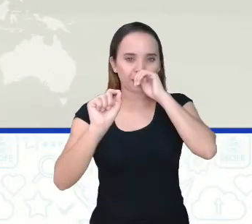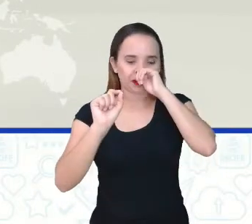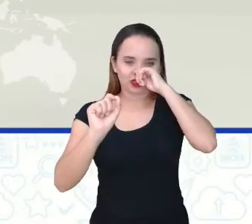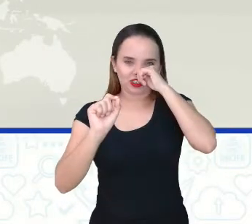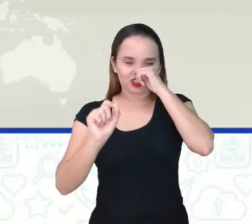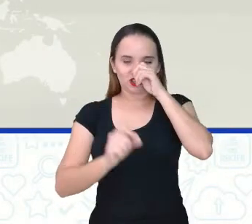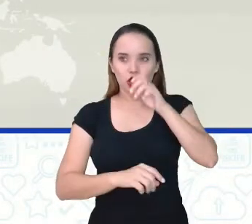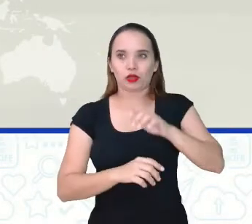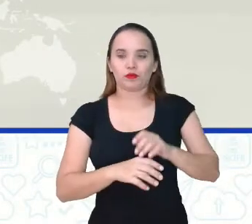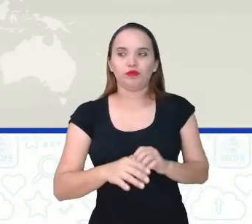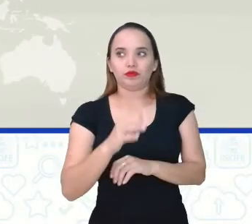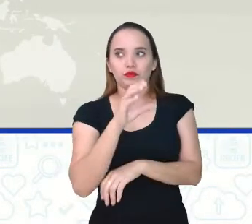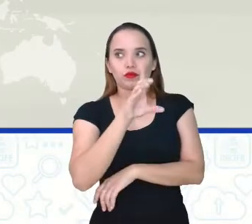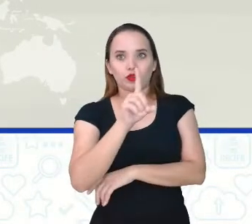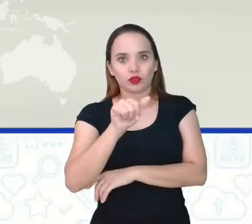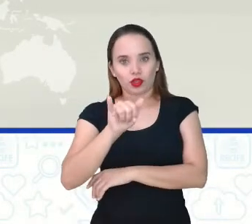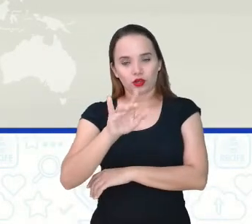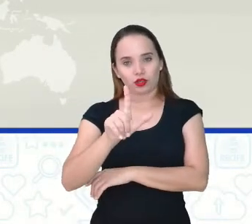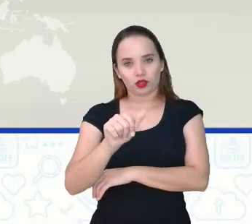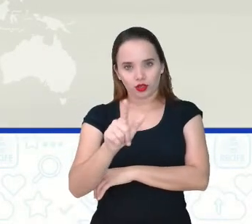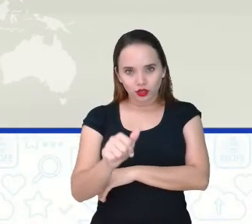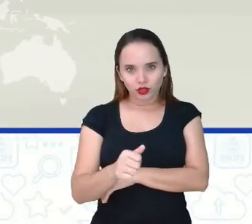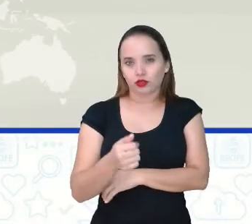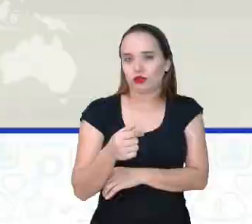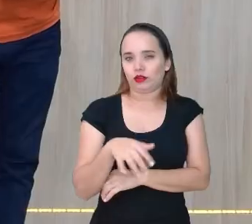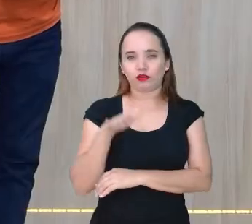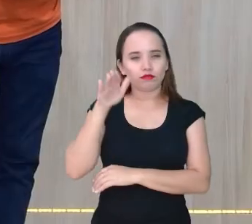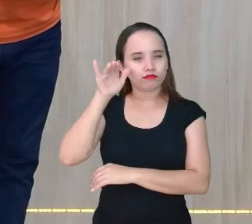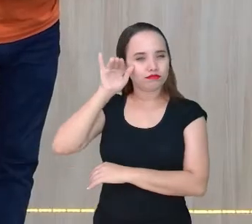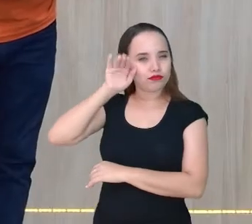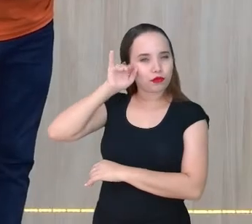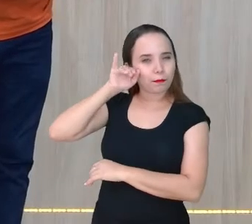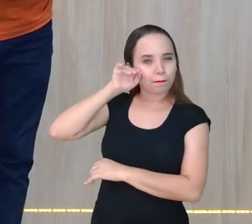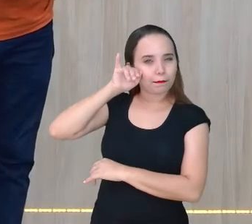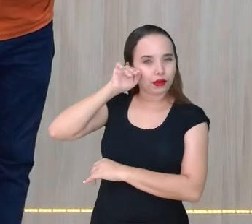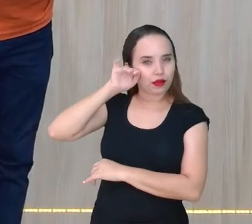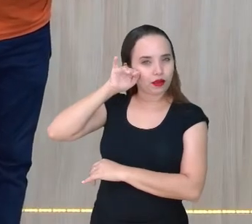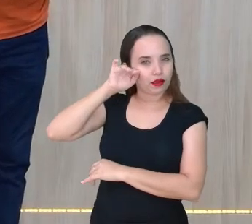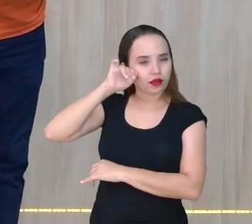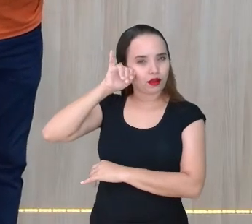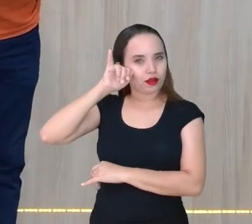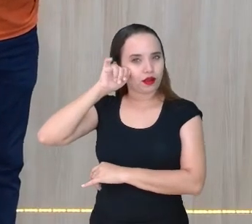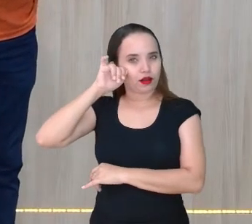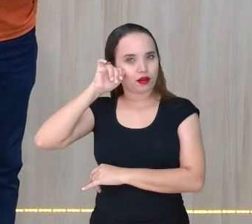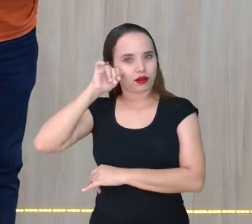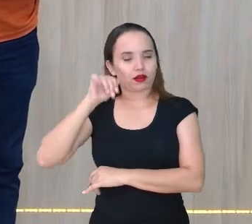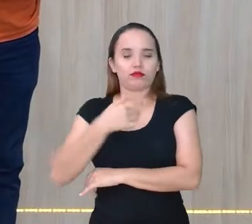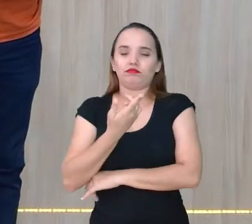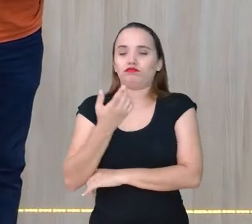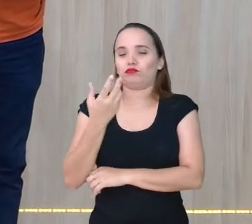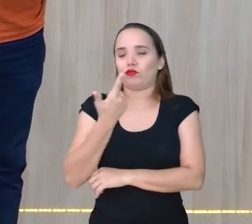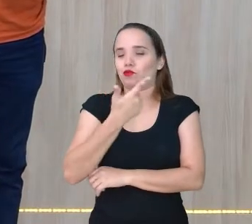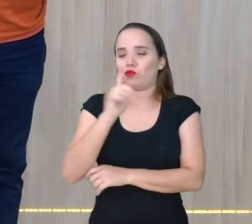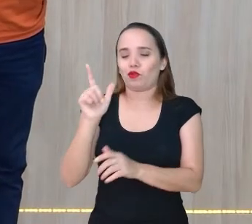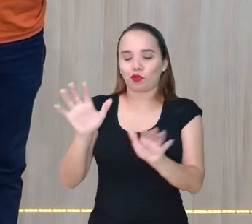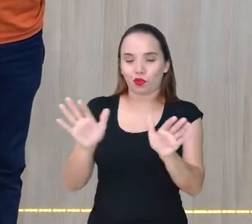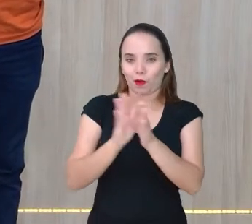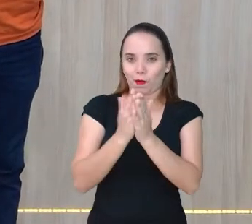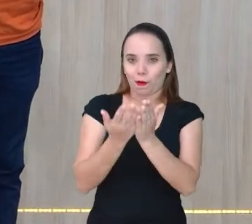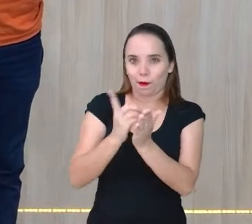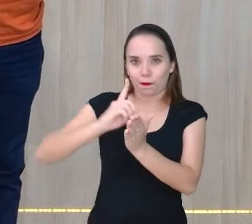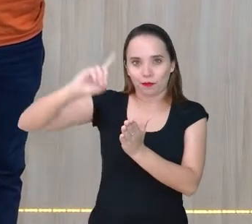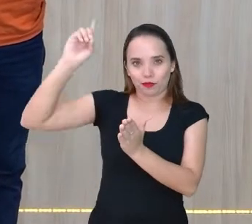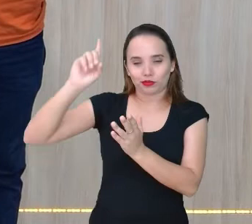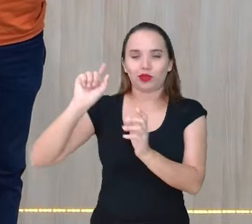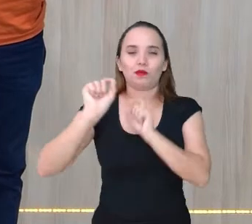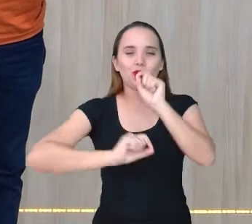Segundo Dalila, que foi paquerar com Sansão, disse o seguinte: o continente americano, gente, o